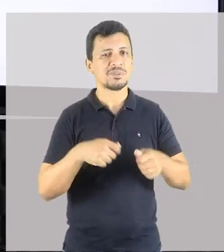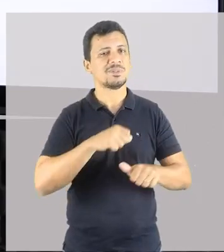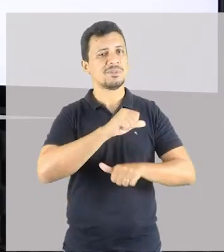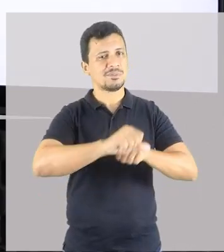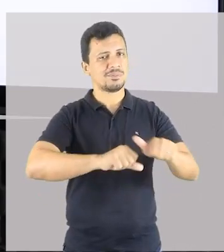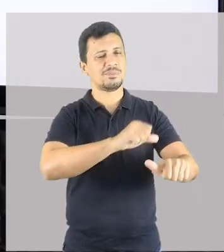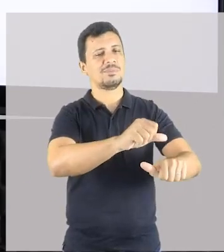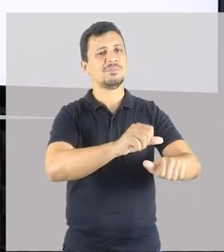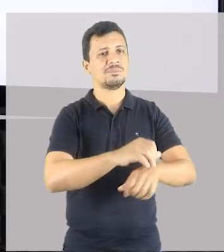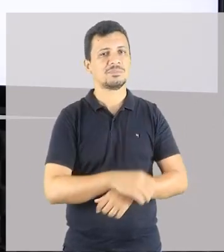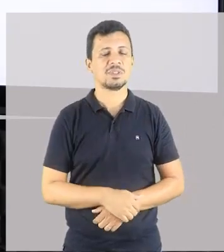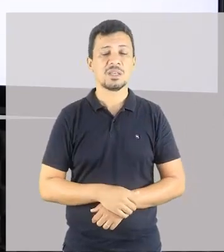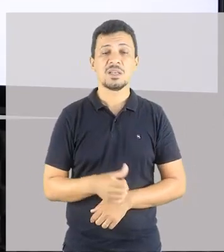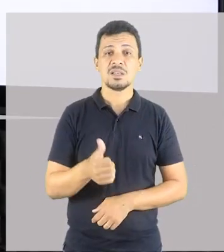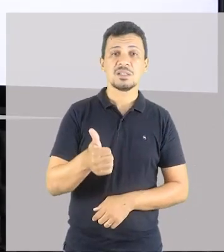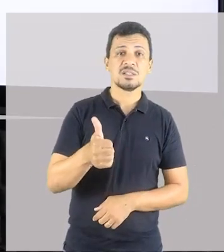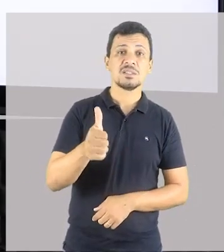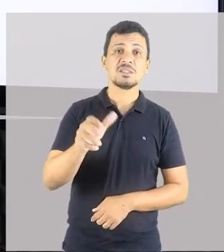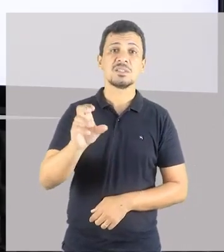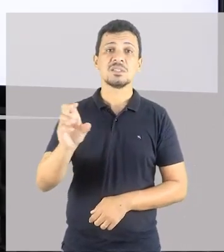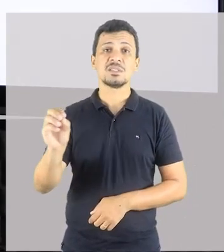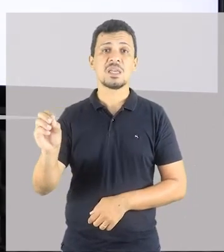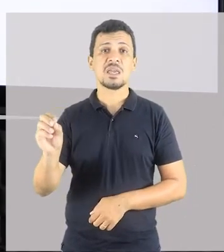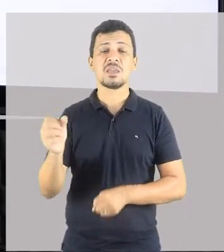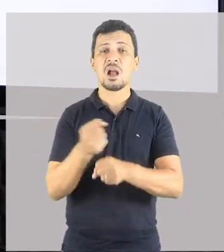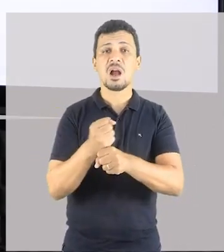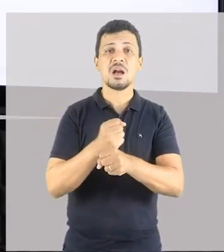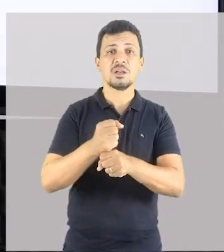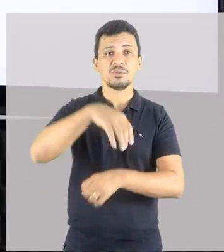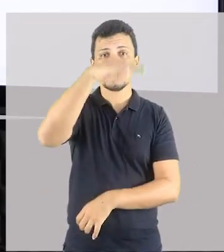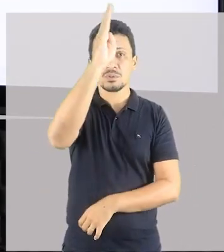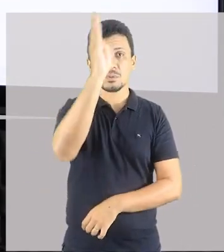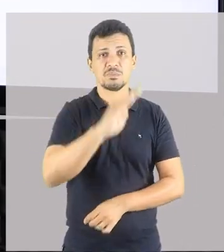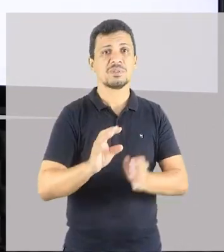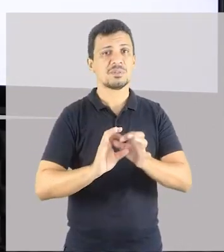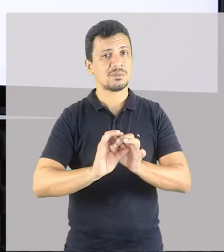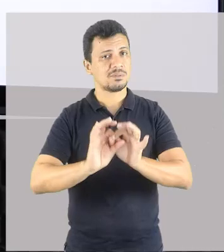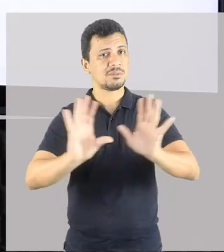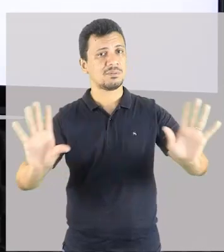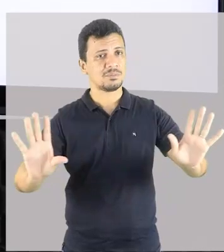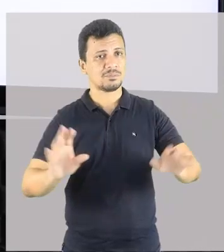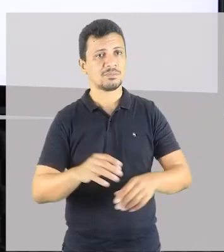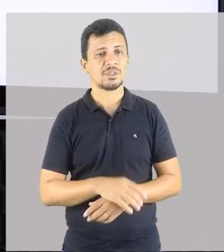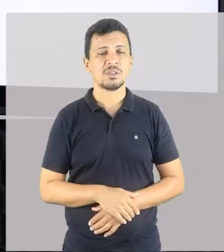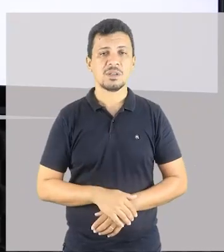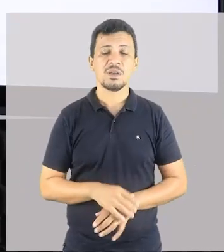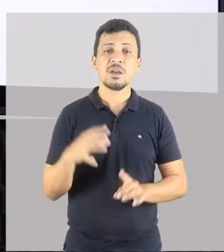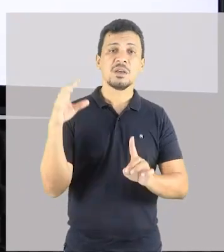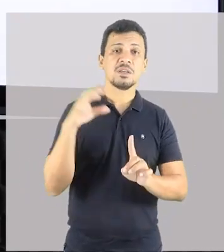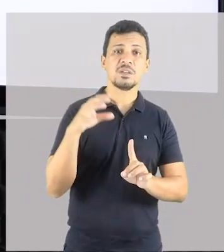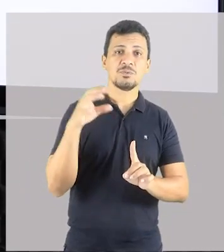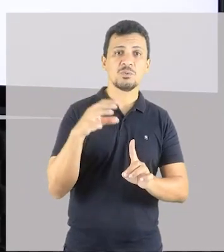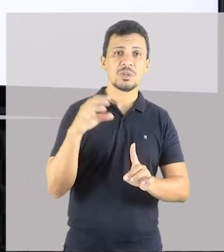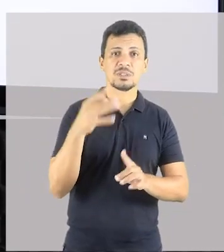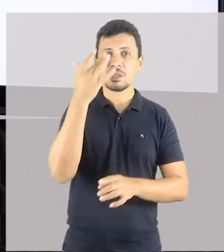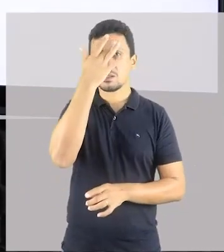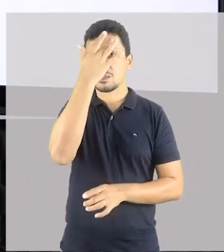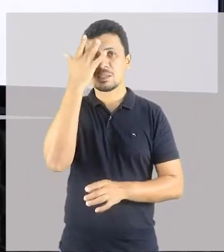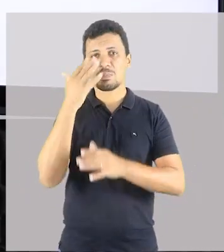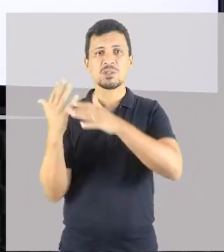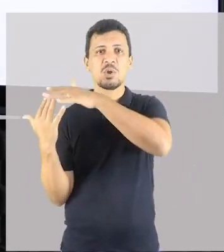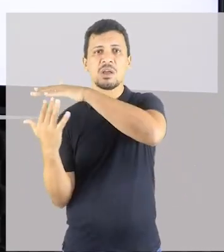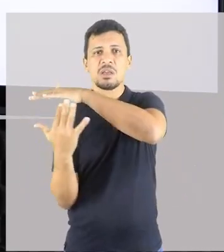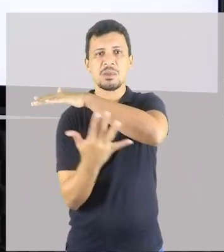mudança. Centenário da Independência, né, que é início do século XX, tá? A grande influência da mão de obra imigrante e o